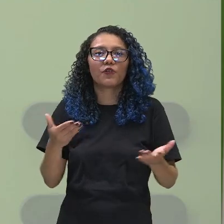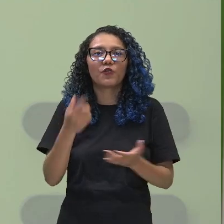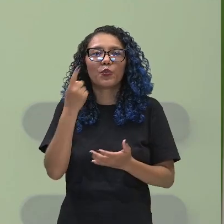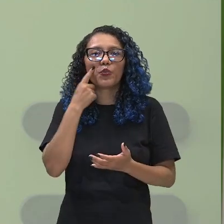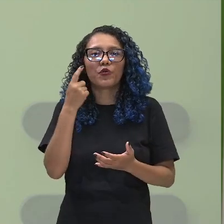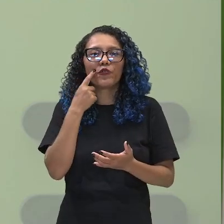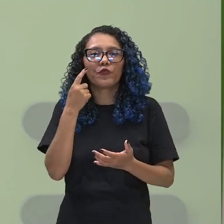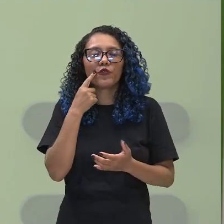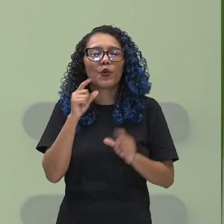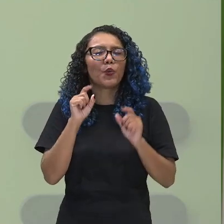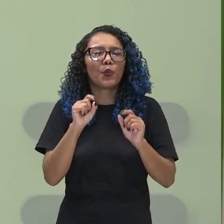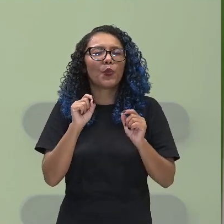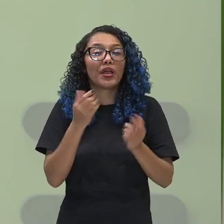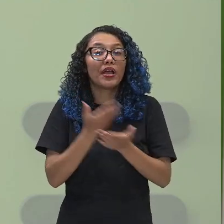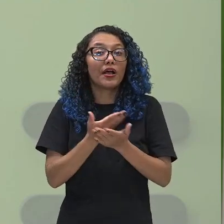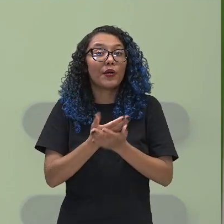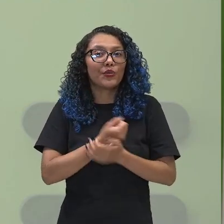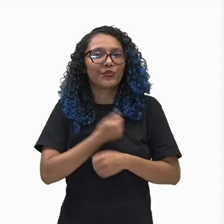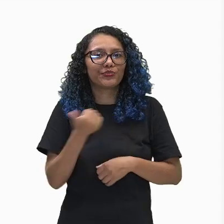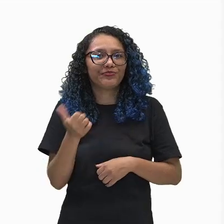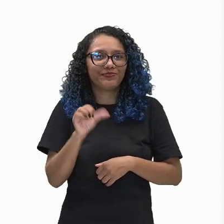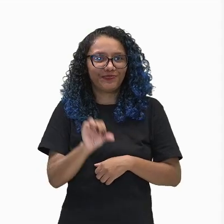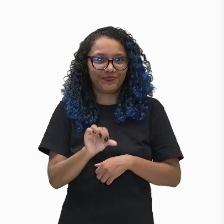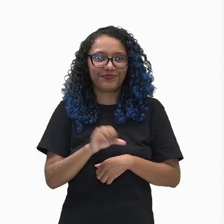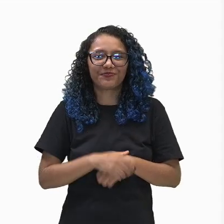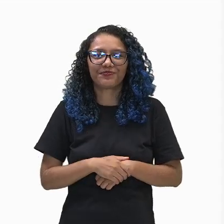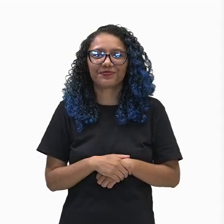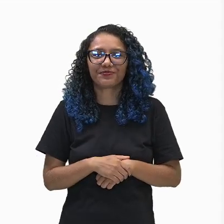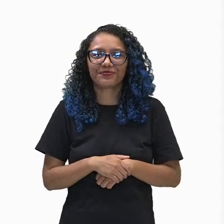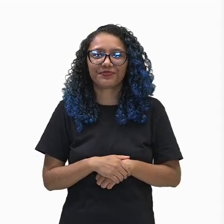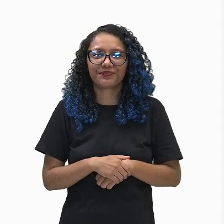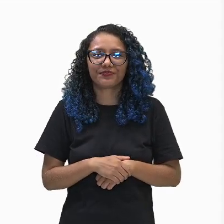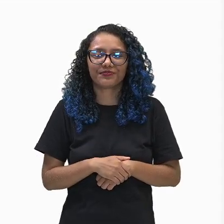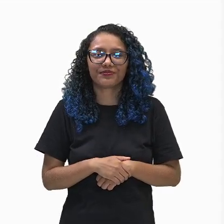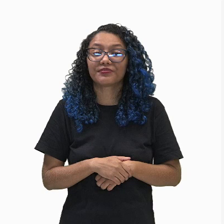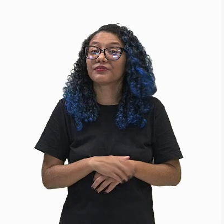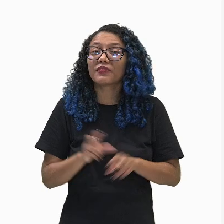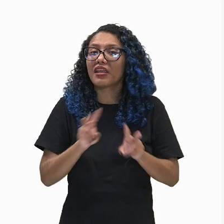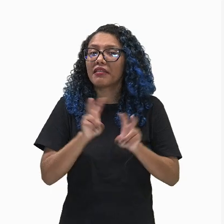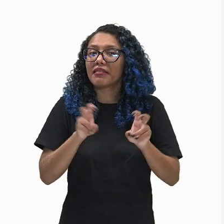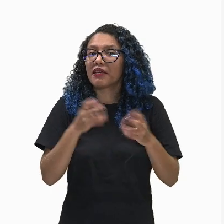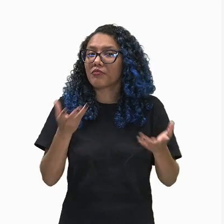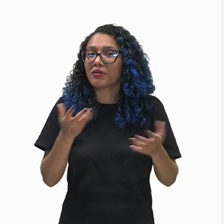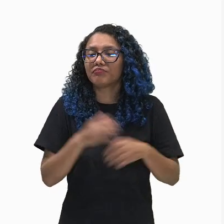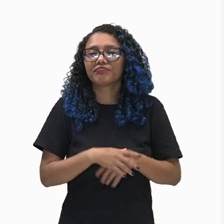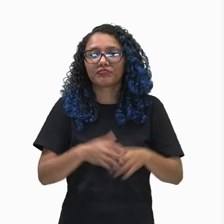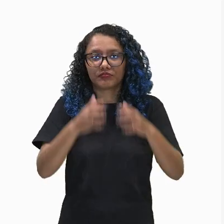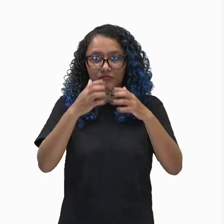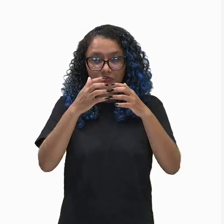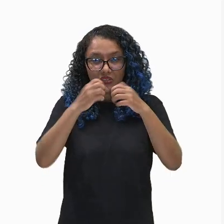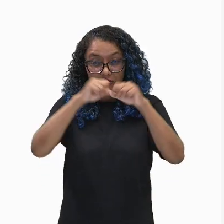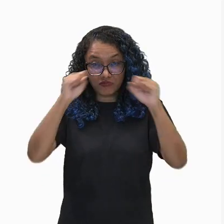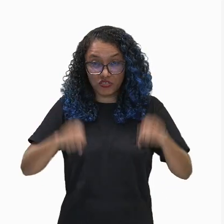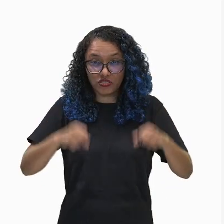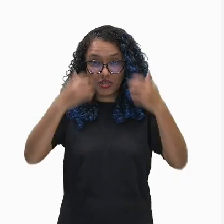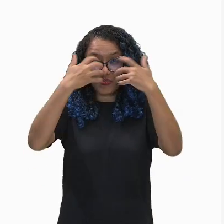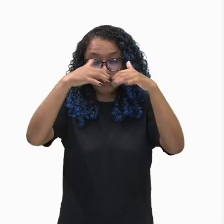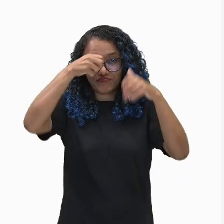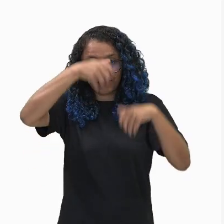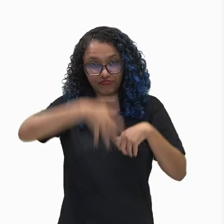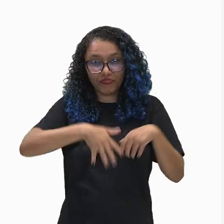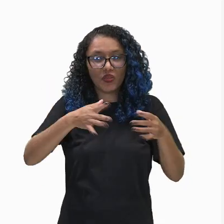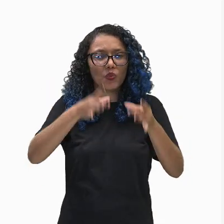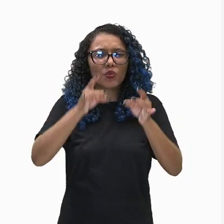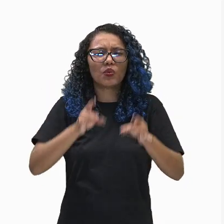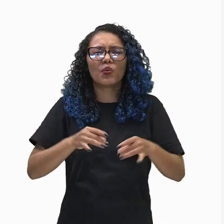temos na nossa aula 19. Objeto de conhecimento, sistema nervoso. E no detalhamento